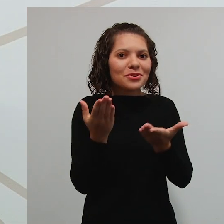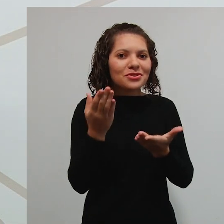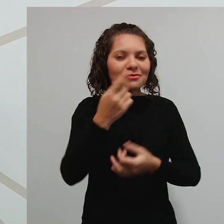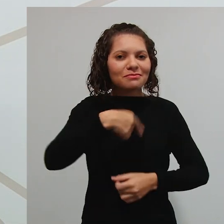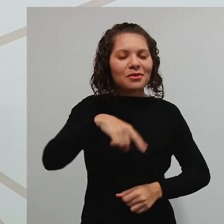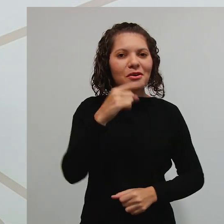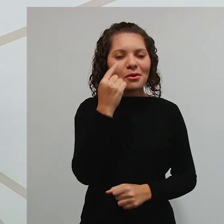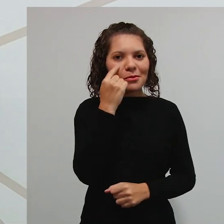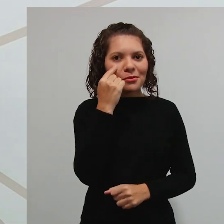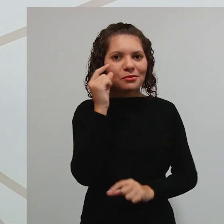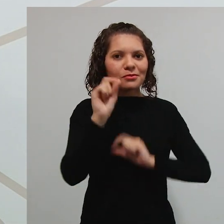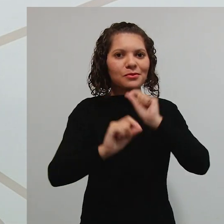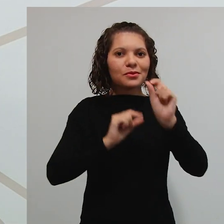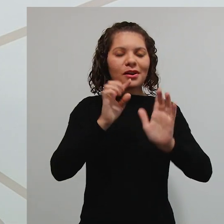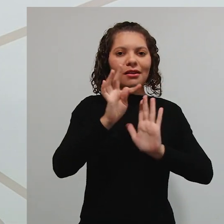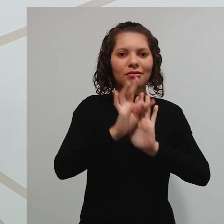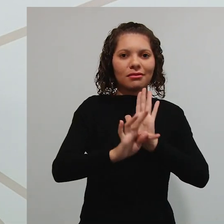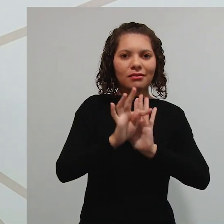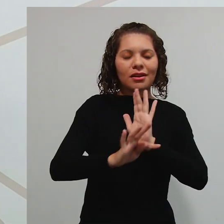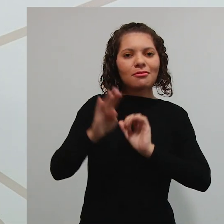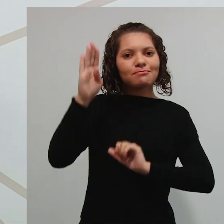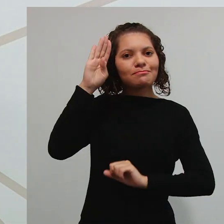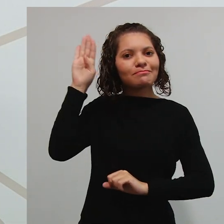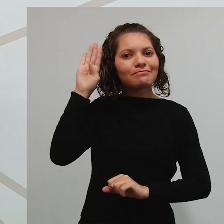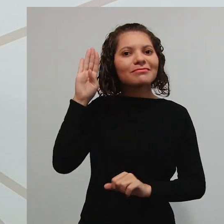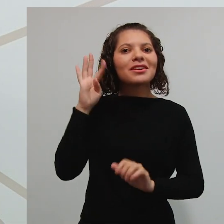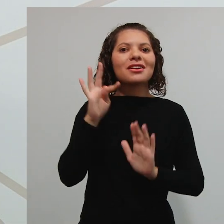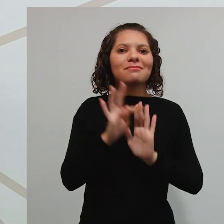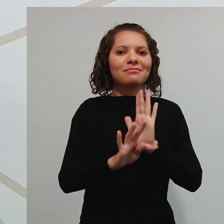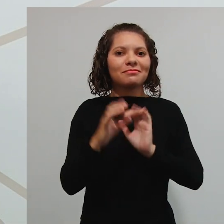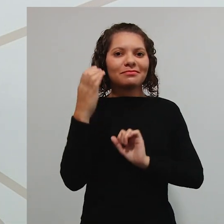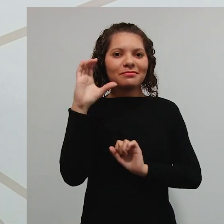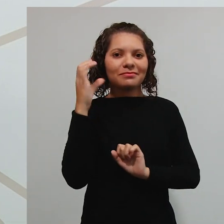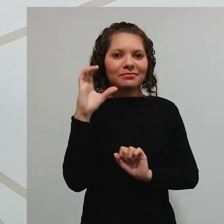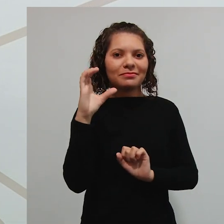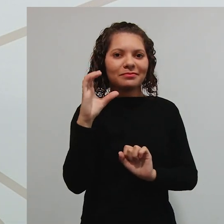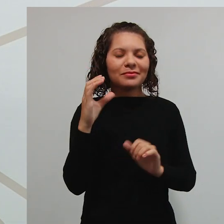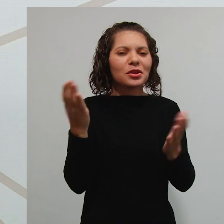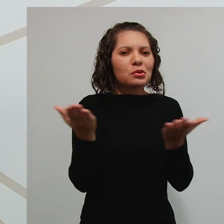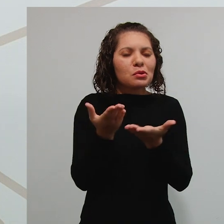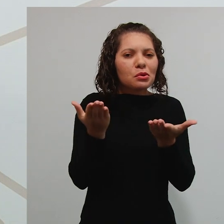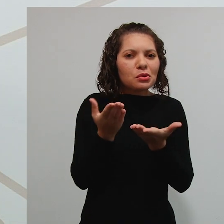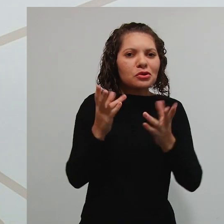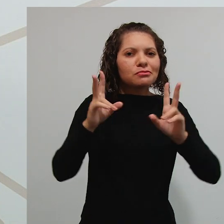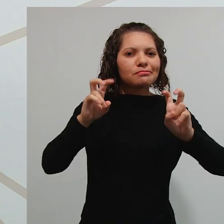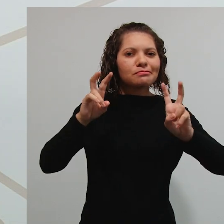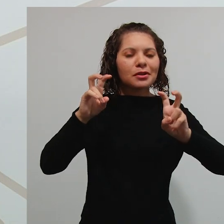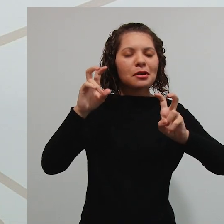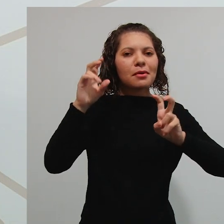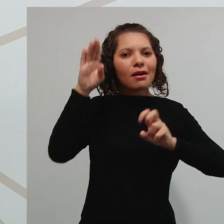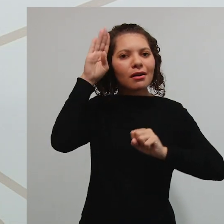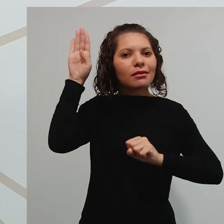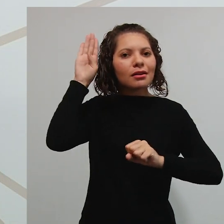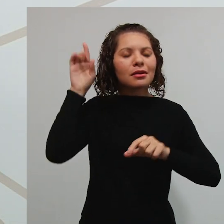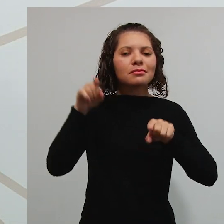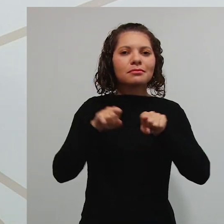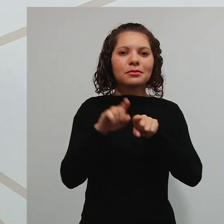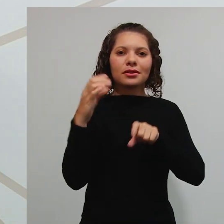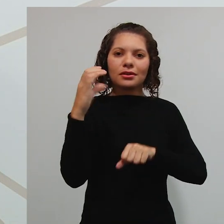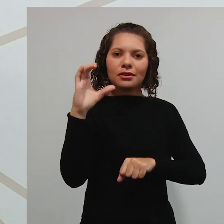episódio, o texto acadêmico, o texto científico. As marcas da textualidade acadêmica, da